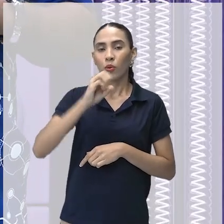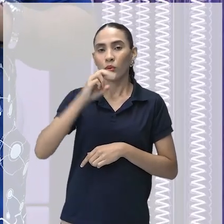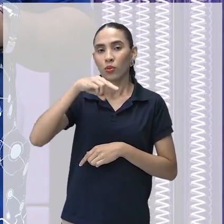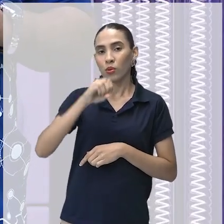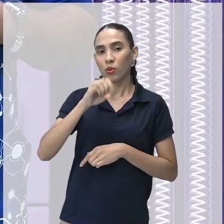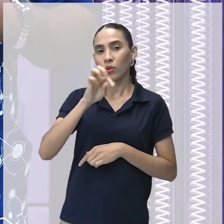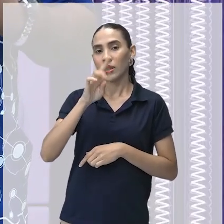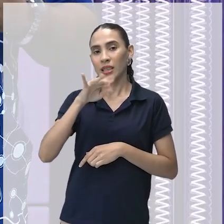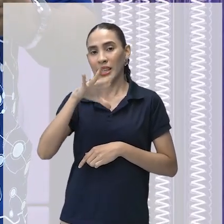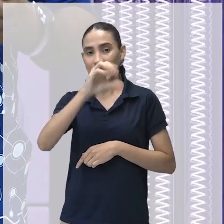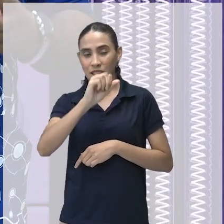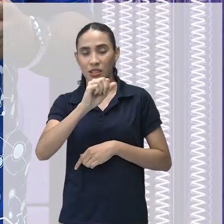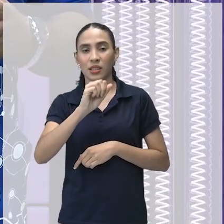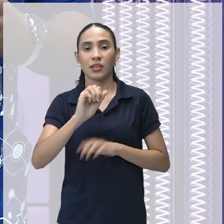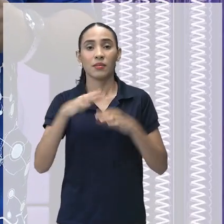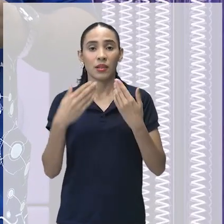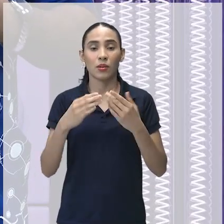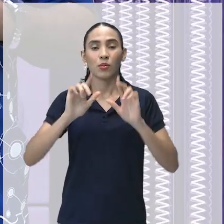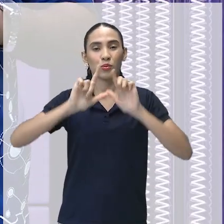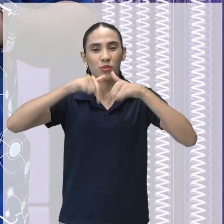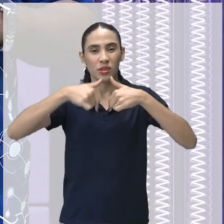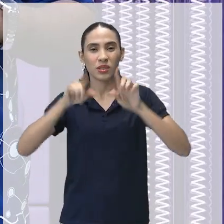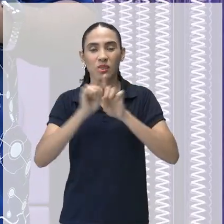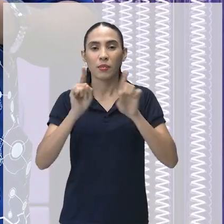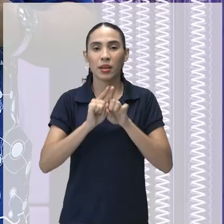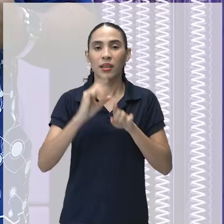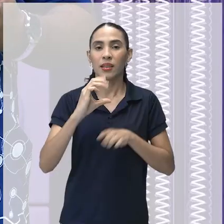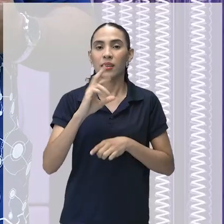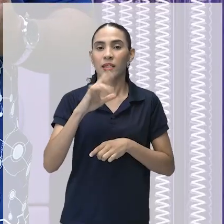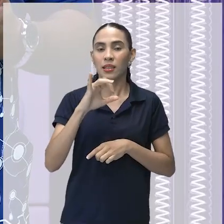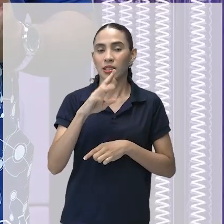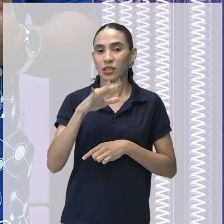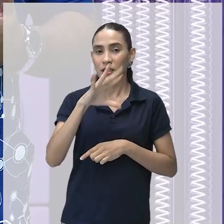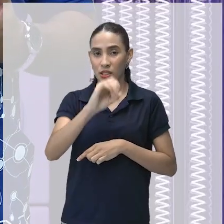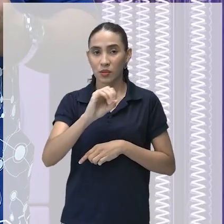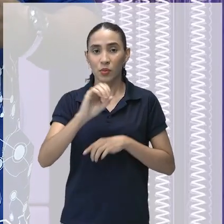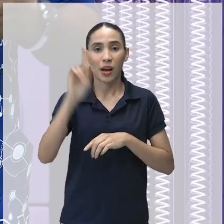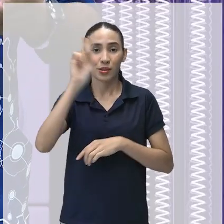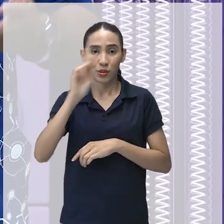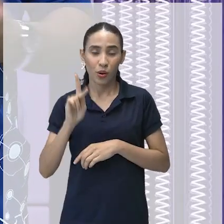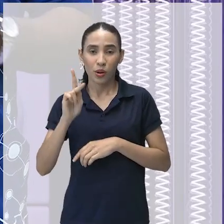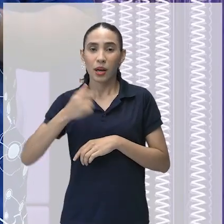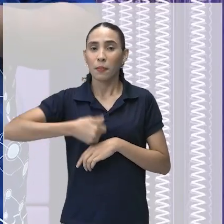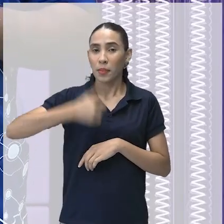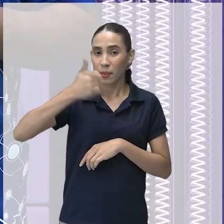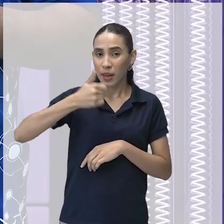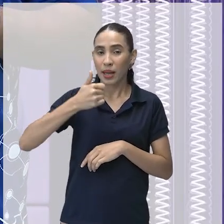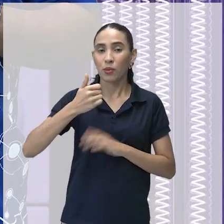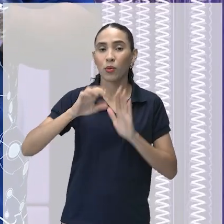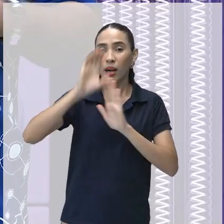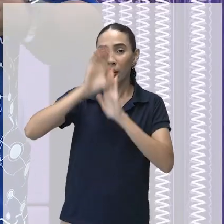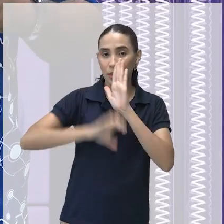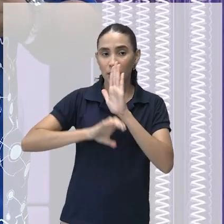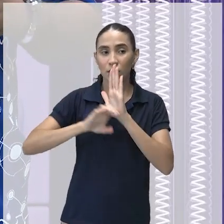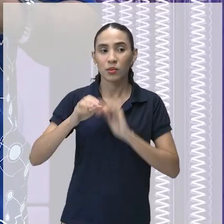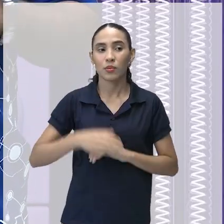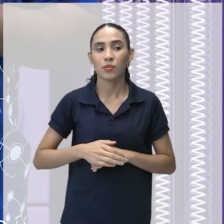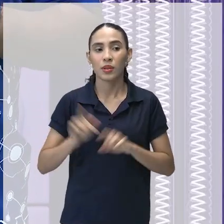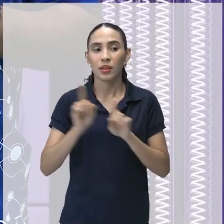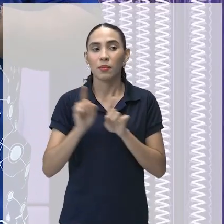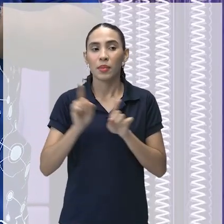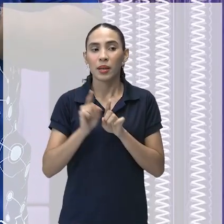também abraâmicas, o judaísmo e o cristianismo. Essa história está logo no primeiro livro que faz